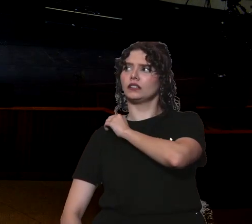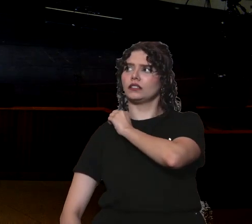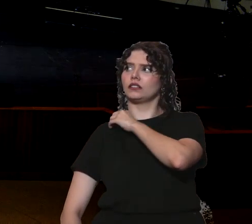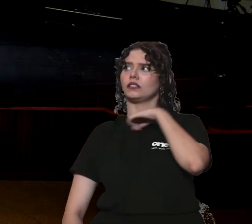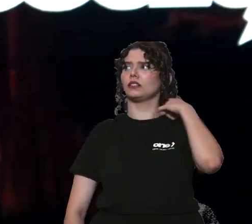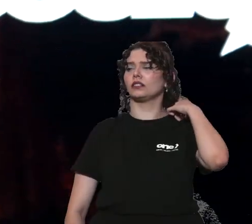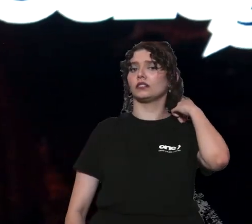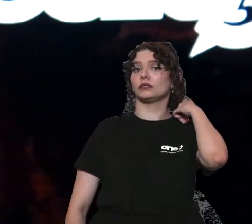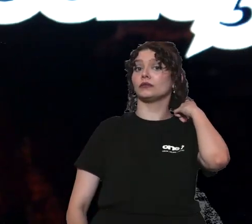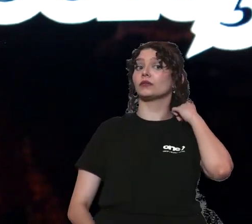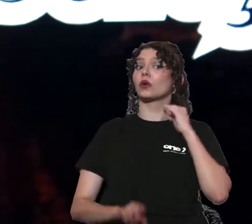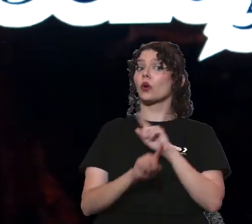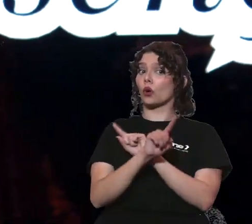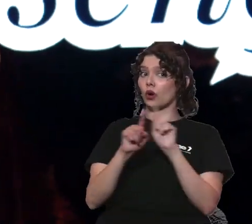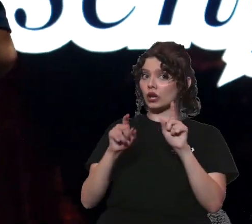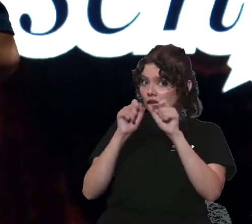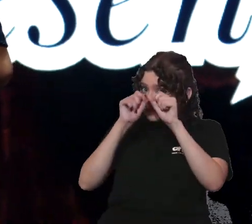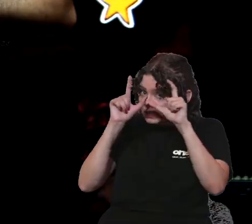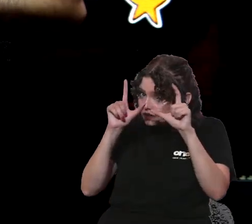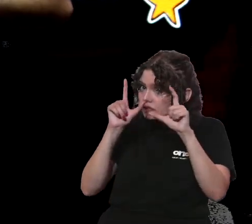Olha só que interessante, olha aqui para mim.